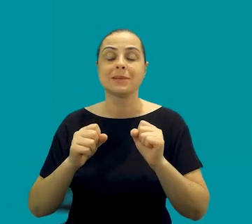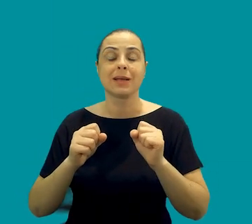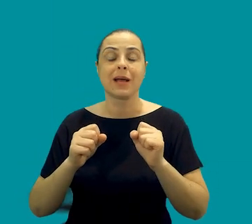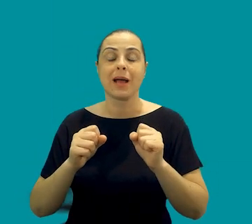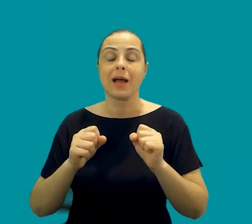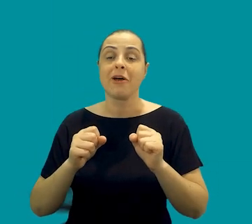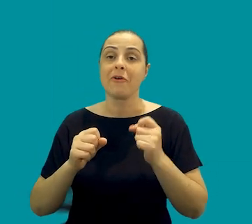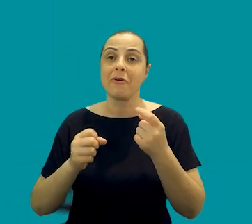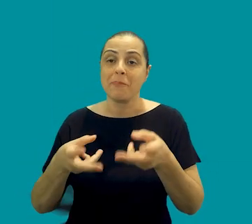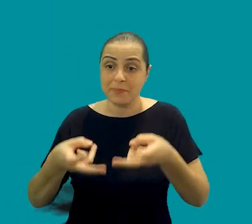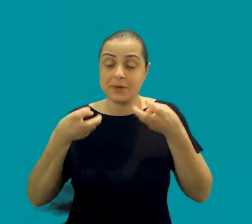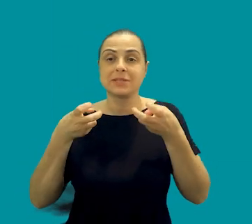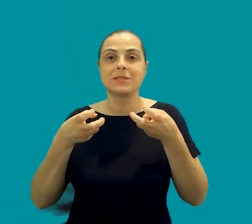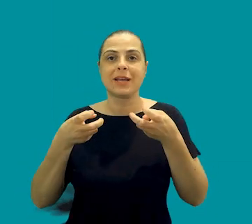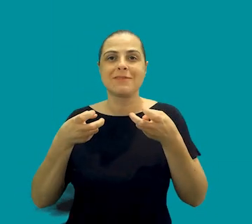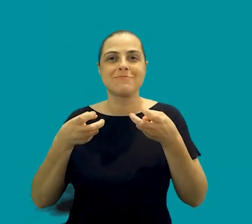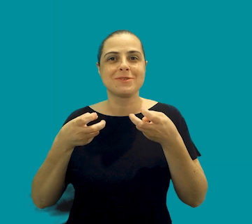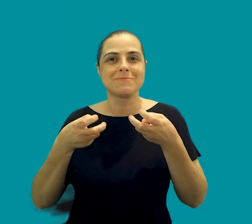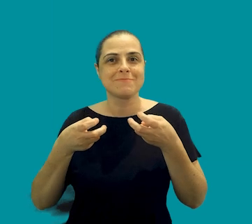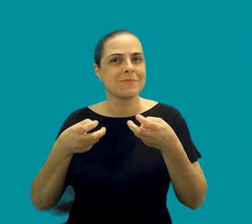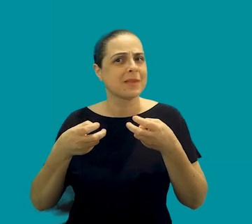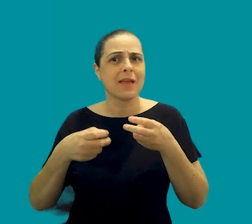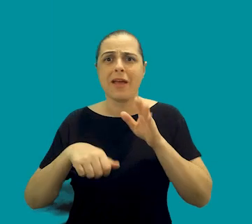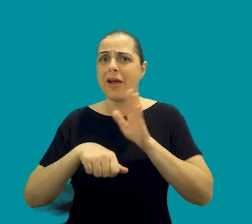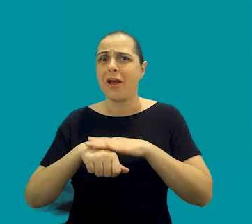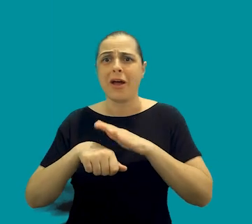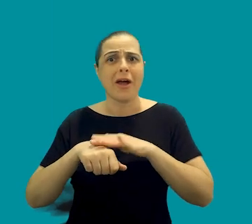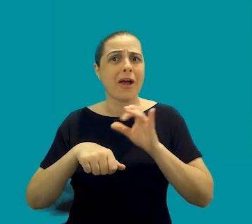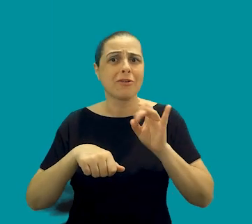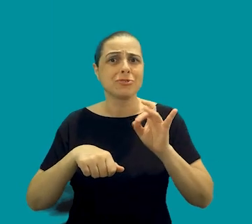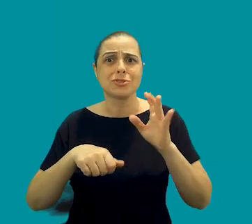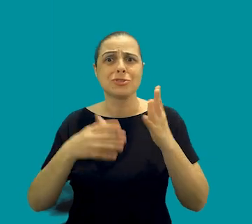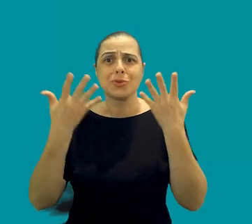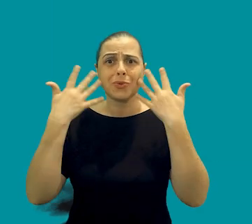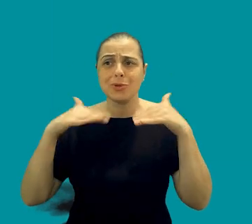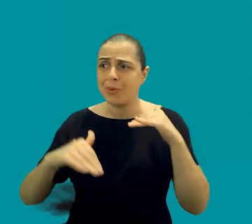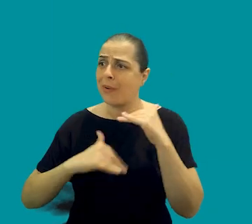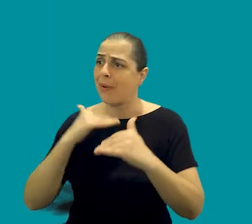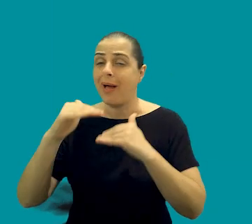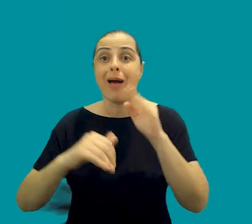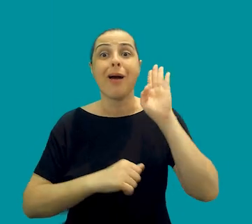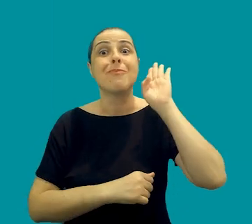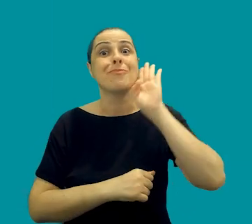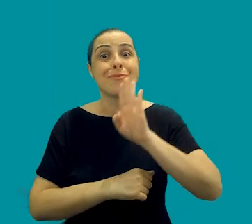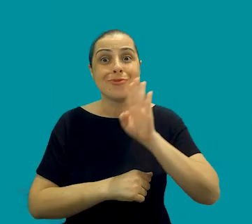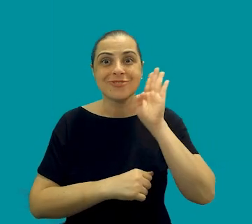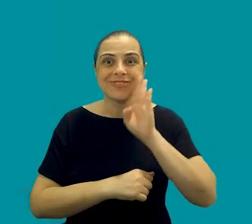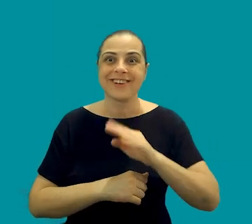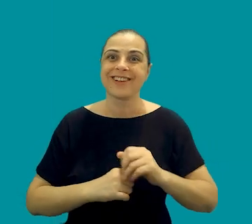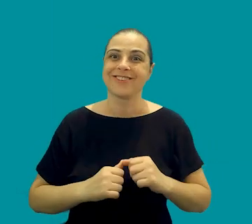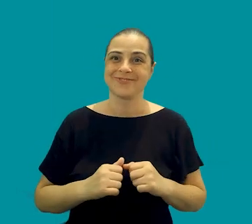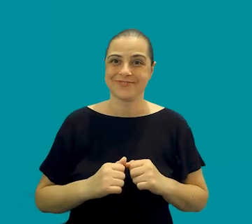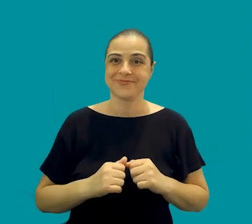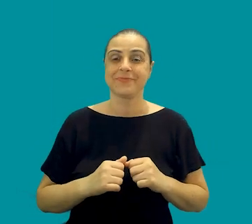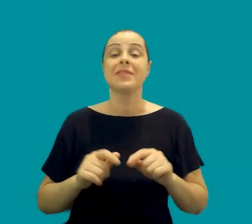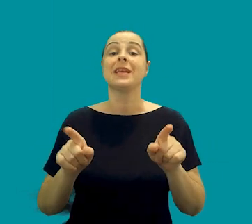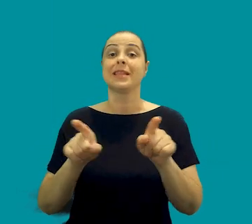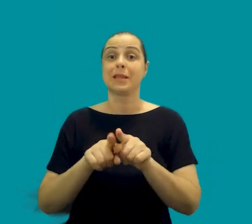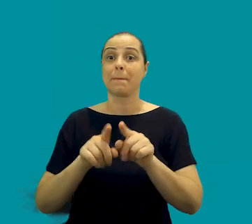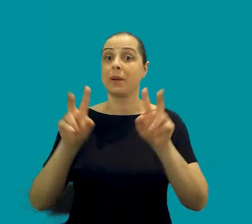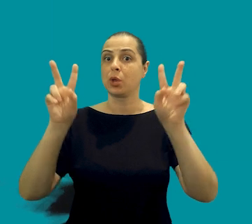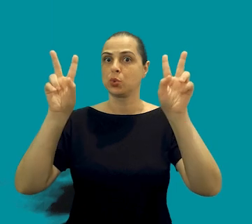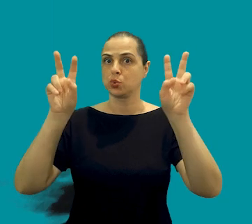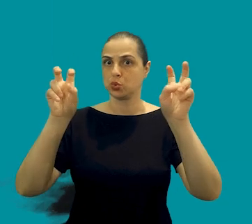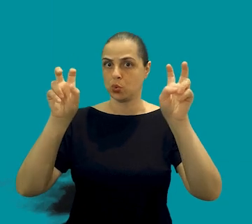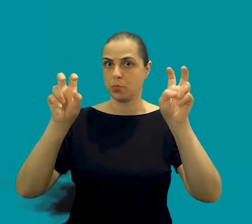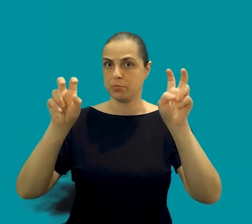automaticamente ganhando, o espaço vai se construindo sozinho. É muito legal isso aqui, né? Mas, assim, e a